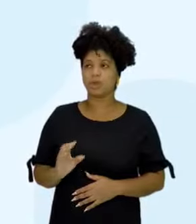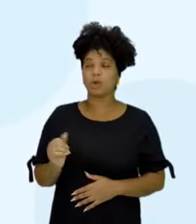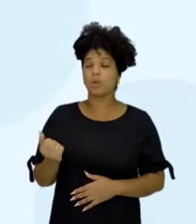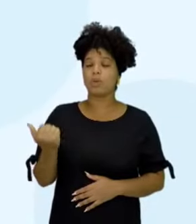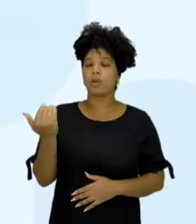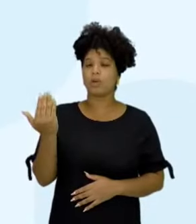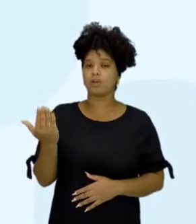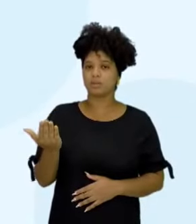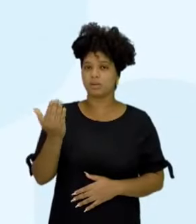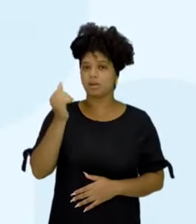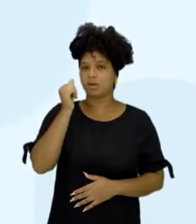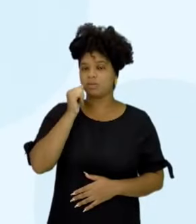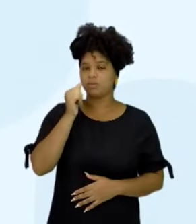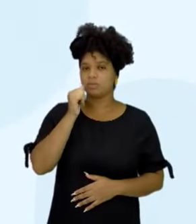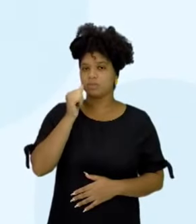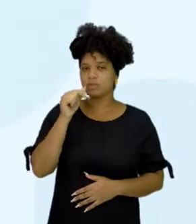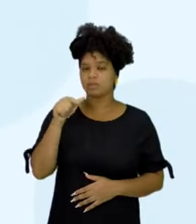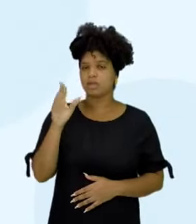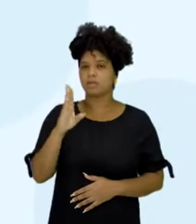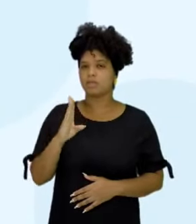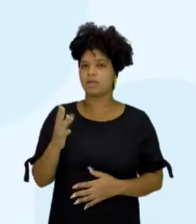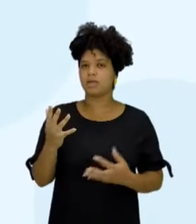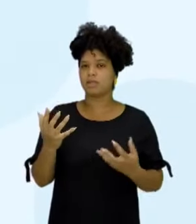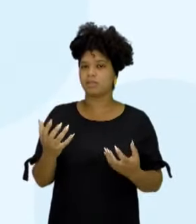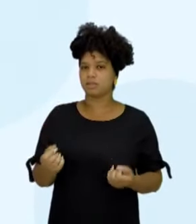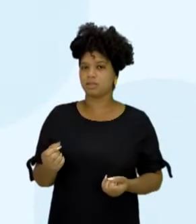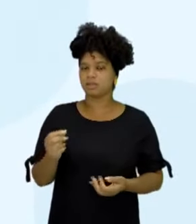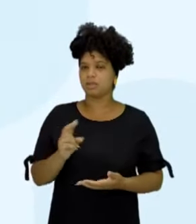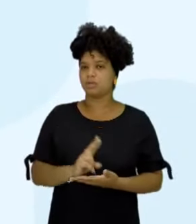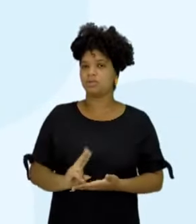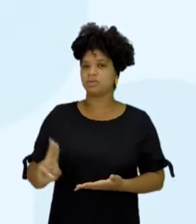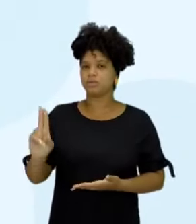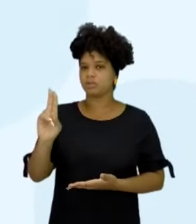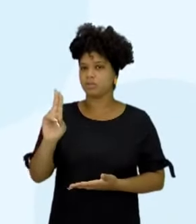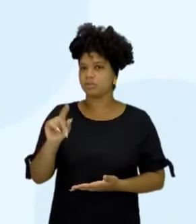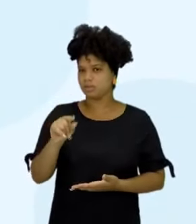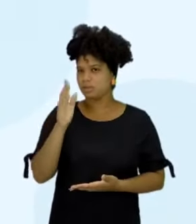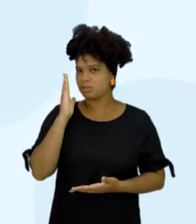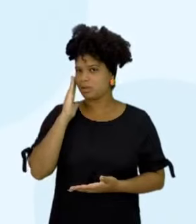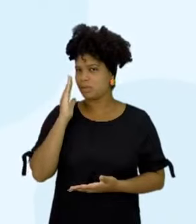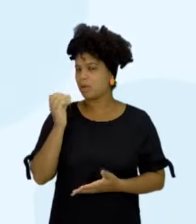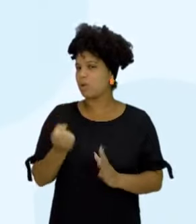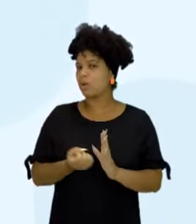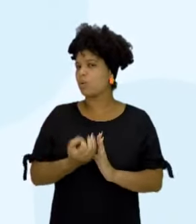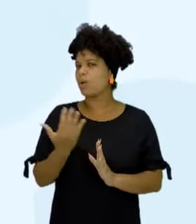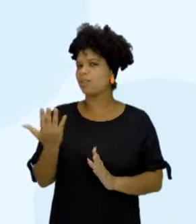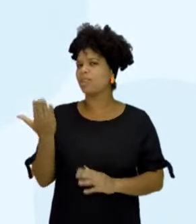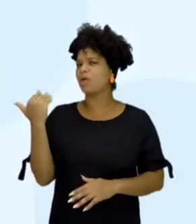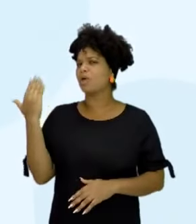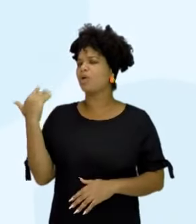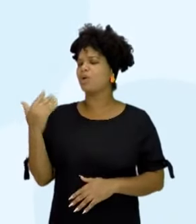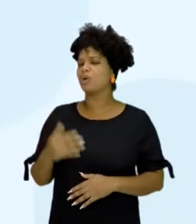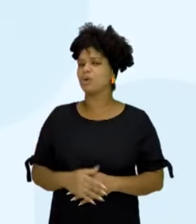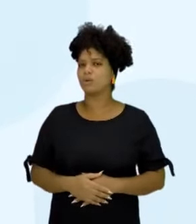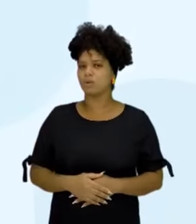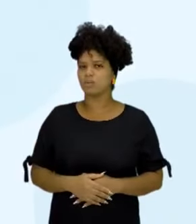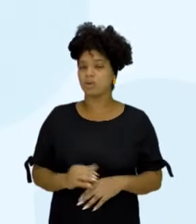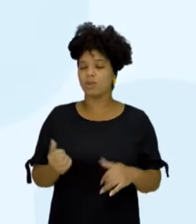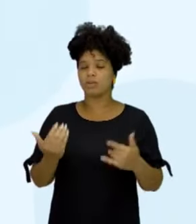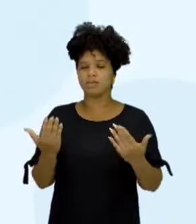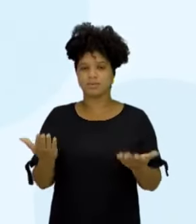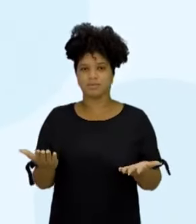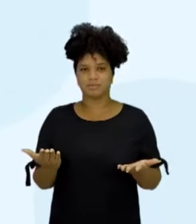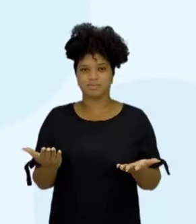foram aceitas na universidade aqui no nosso país? Vocês sabem, fazem ideia?